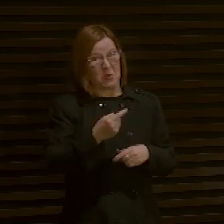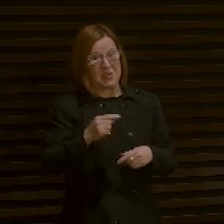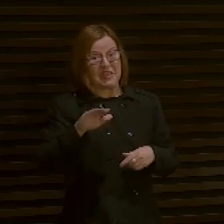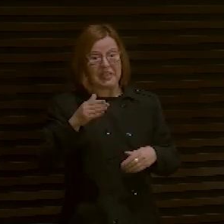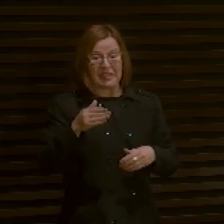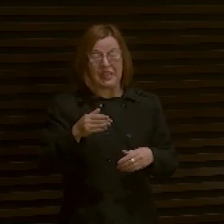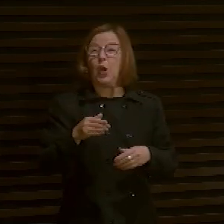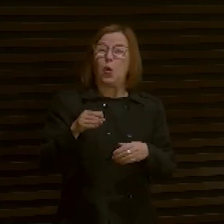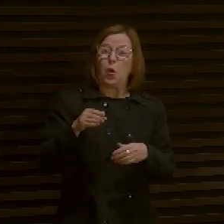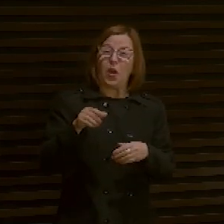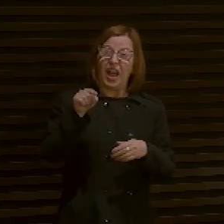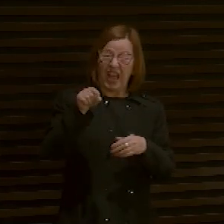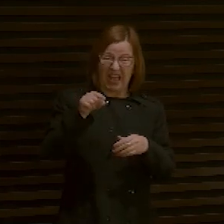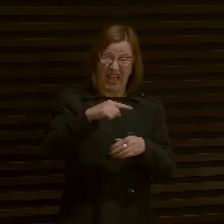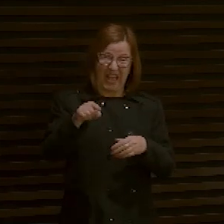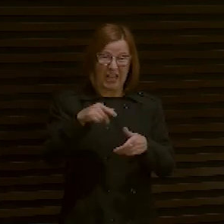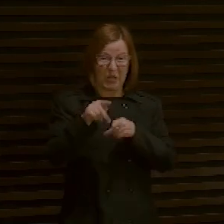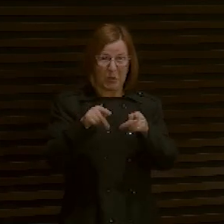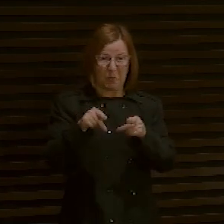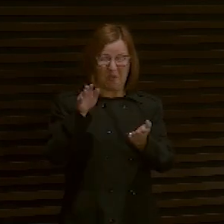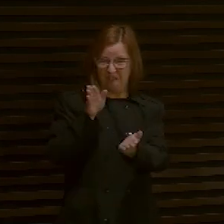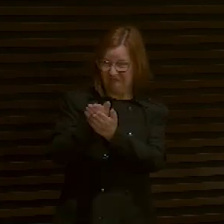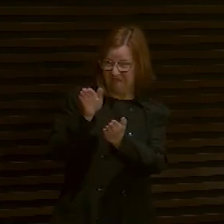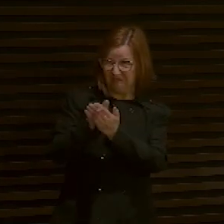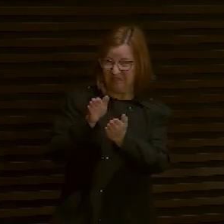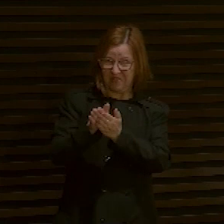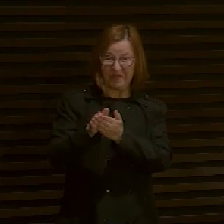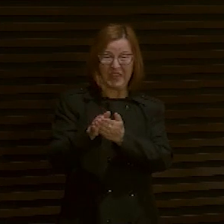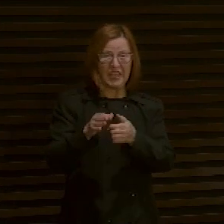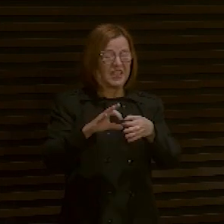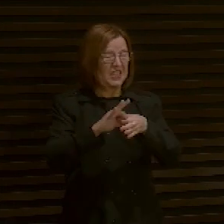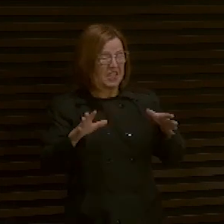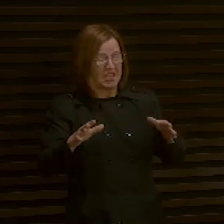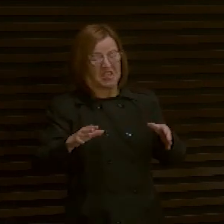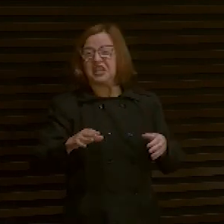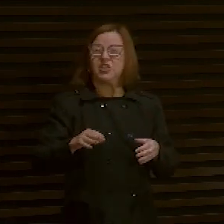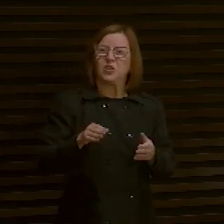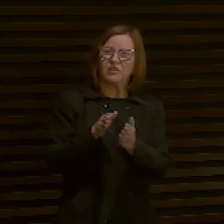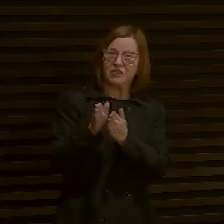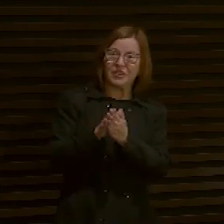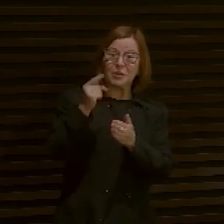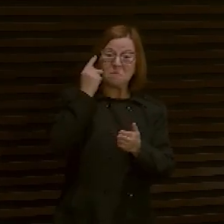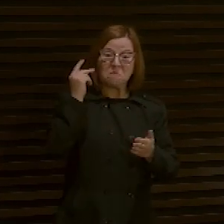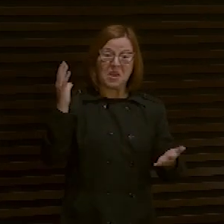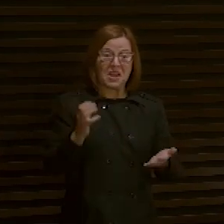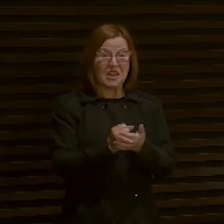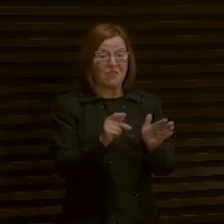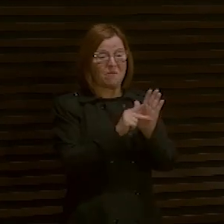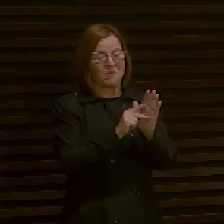os seus cavalos e os seus jumentos, e deixando o arraial como estava, fugiram para salvar a sua